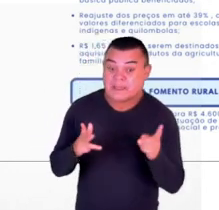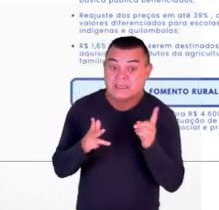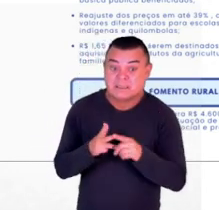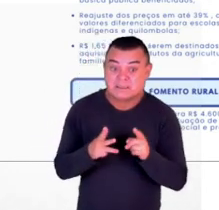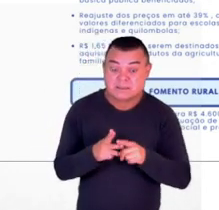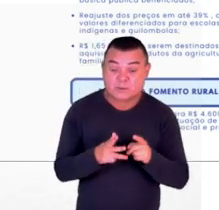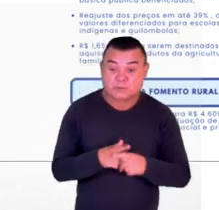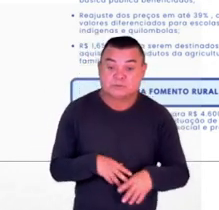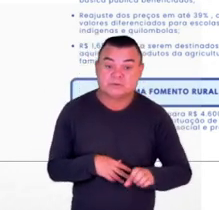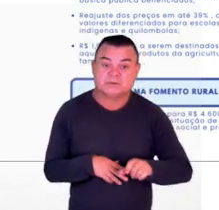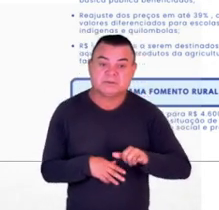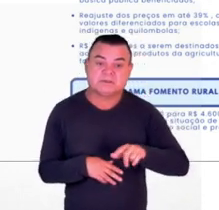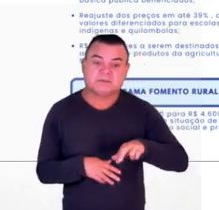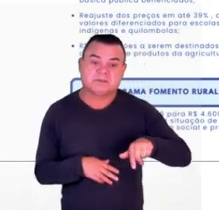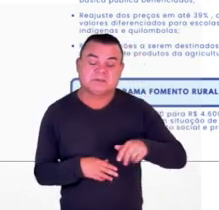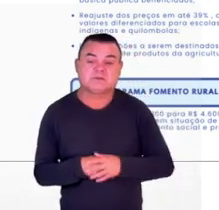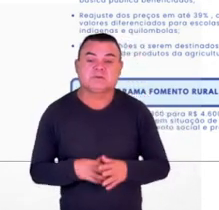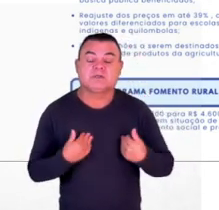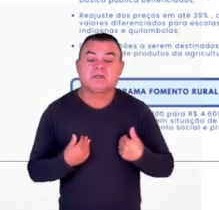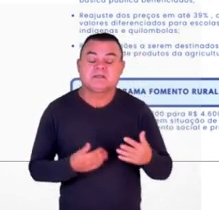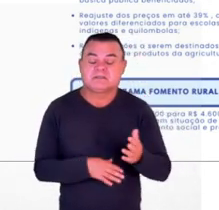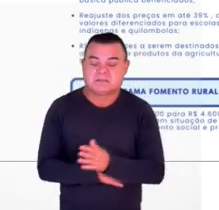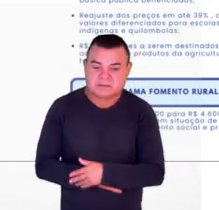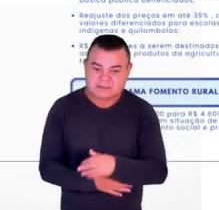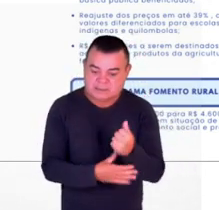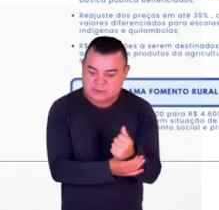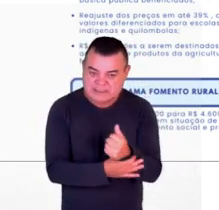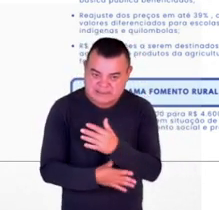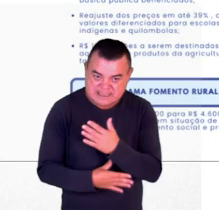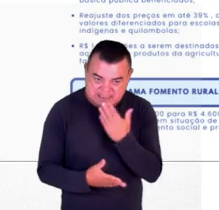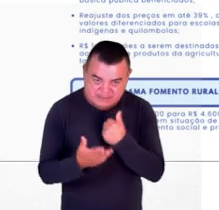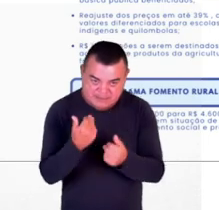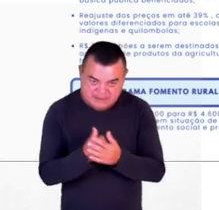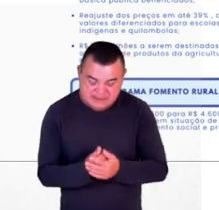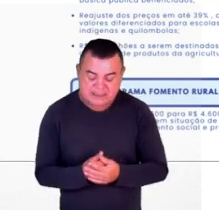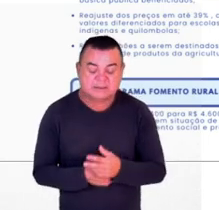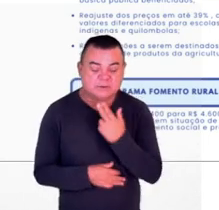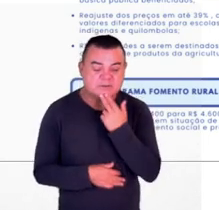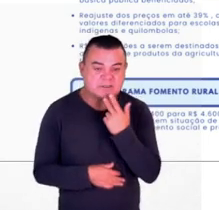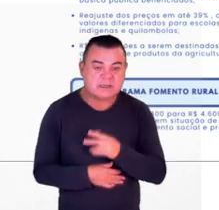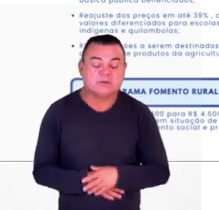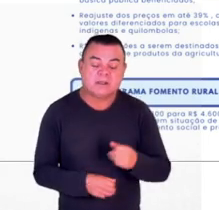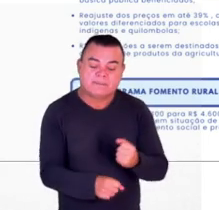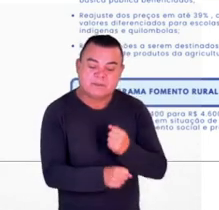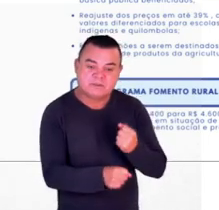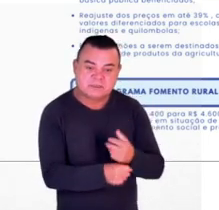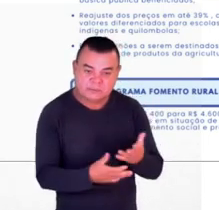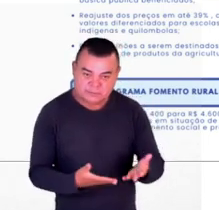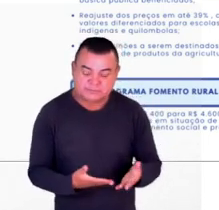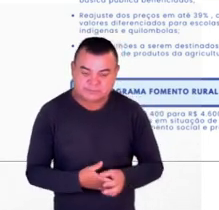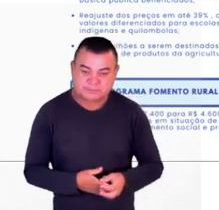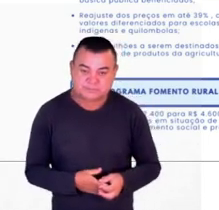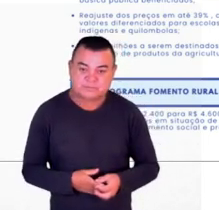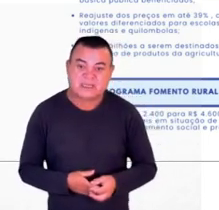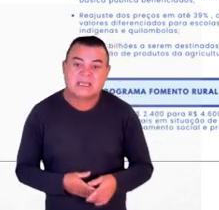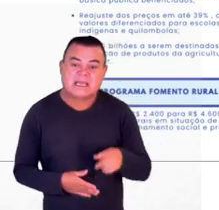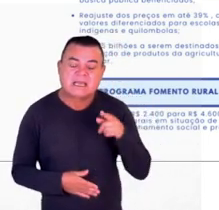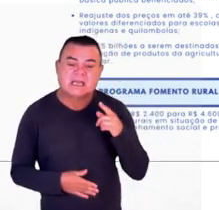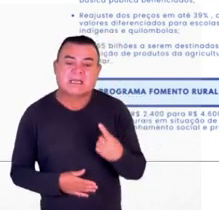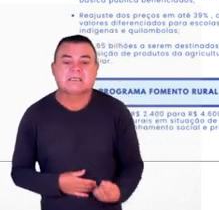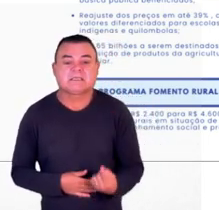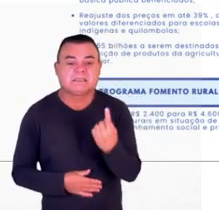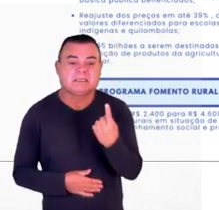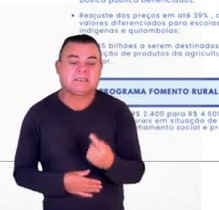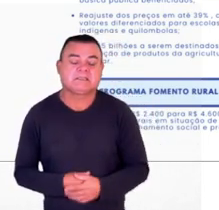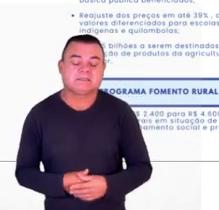para paraa segurança alimentar e nutricional da produção ao consumo né Então aqui tem uma série eh de